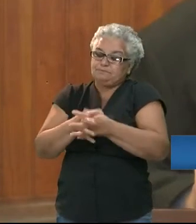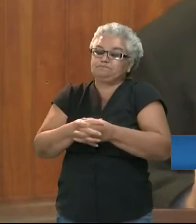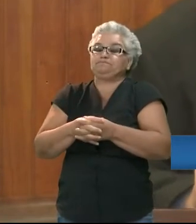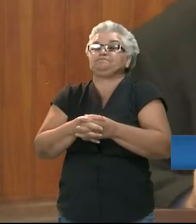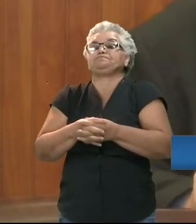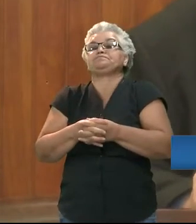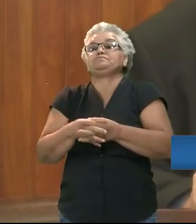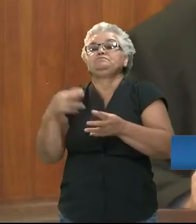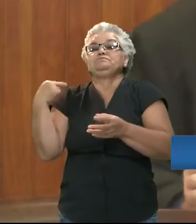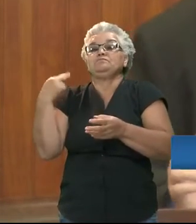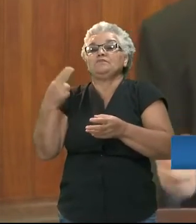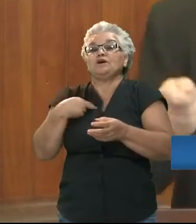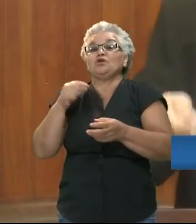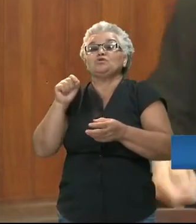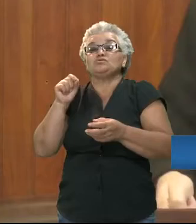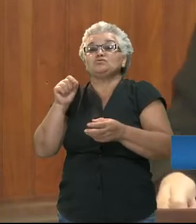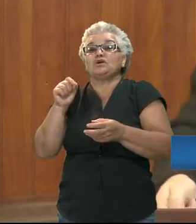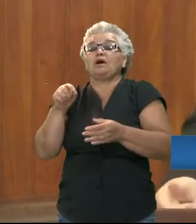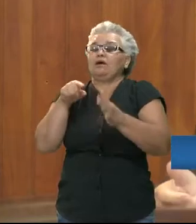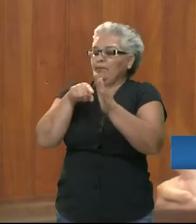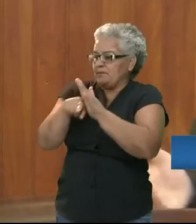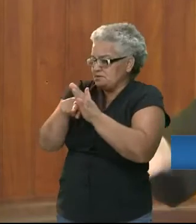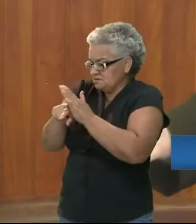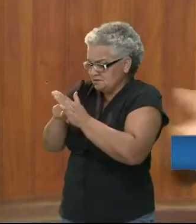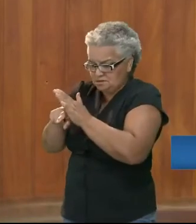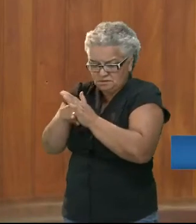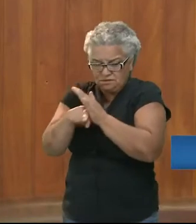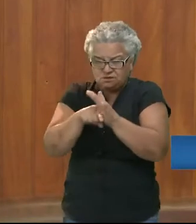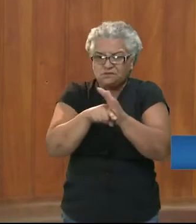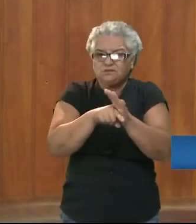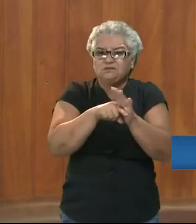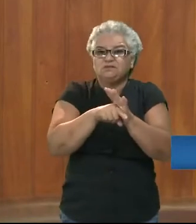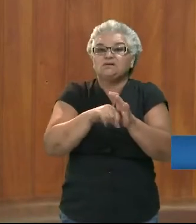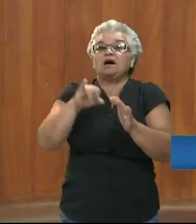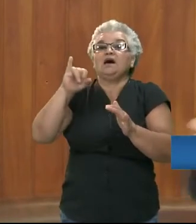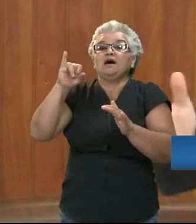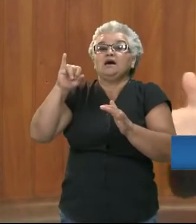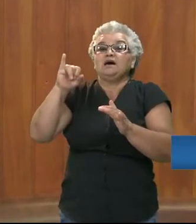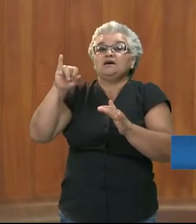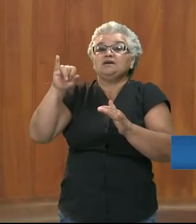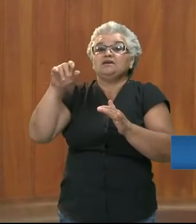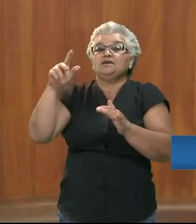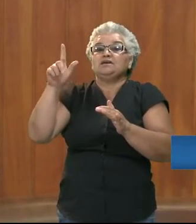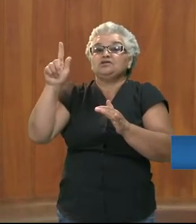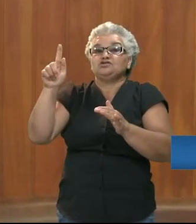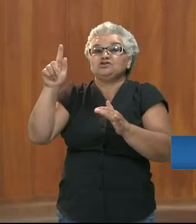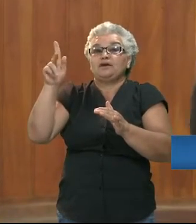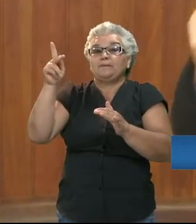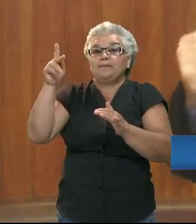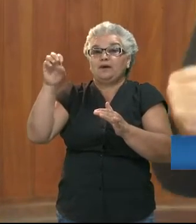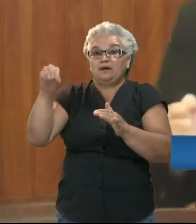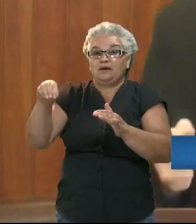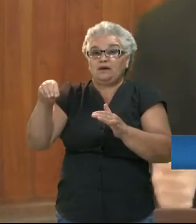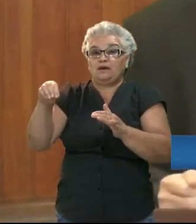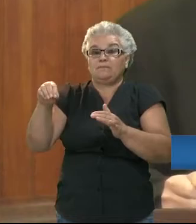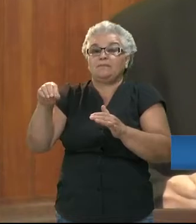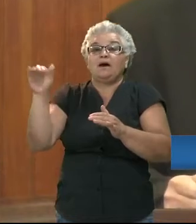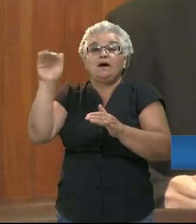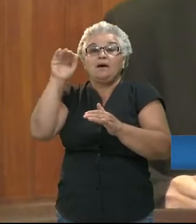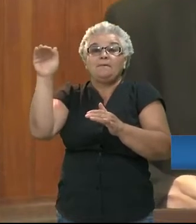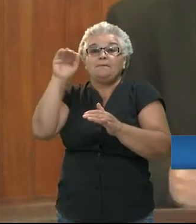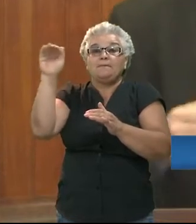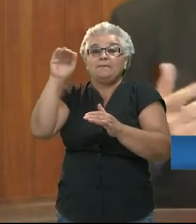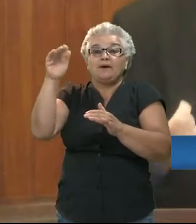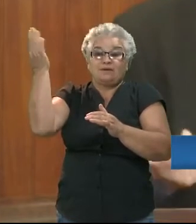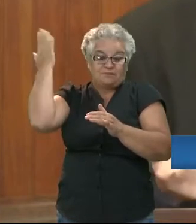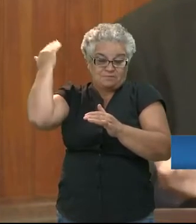nós decidimos que faríamos essa pesquisa, fizemos, e o IGPM foi, na média daqueles 10 anos, o menor indicativo.